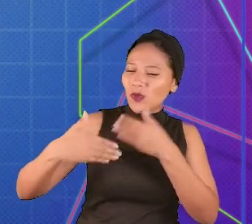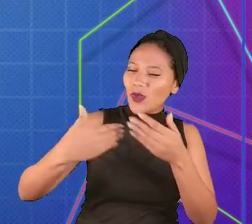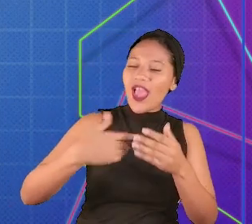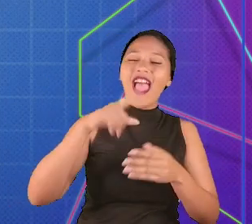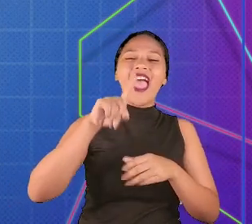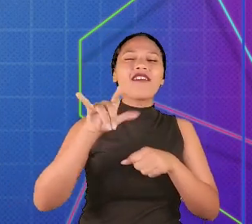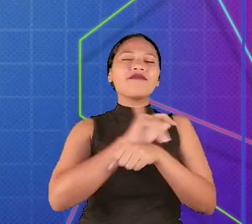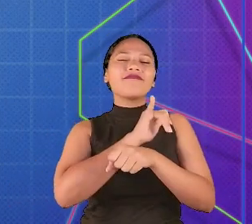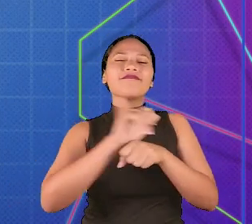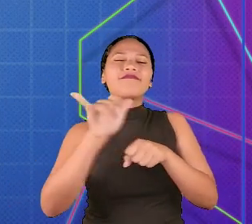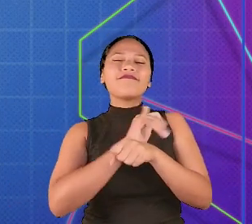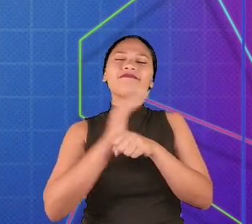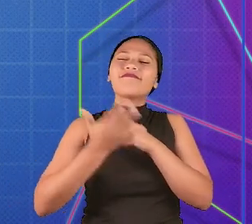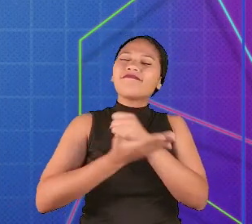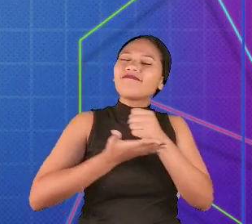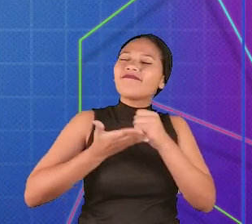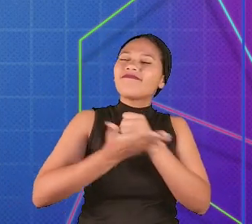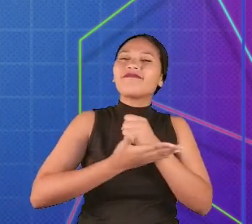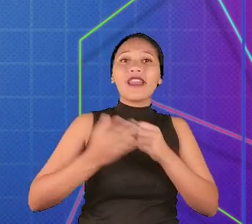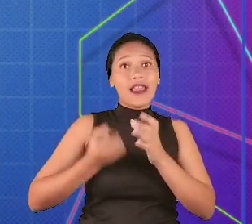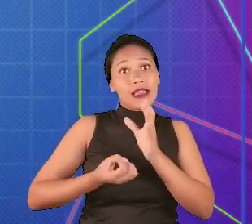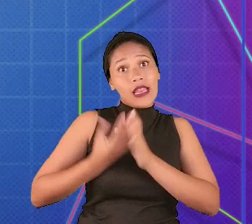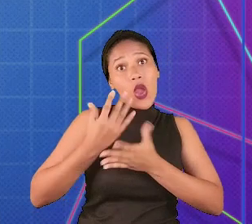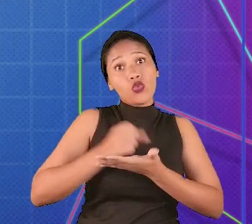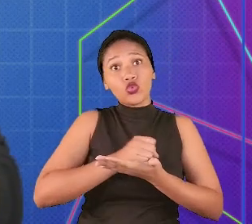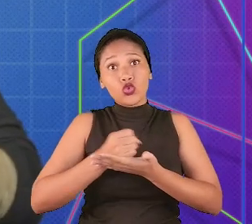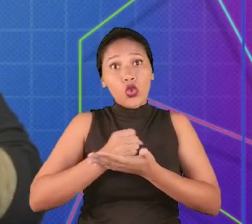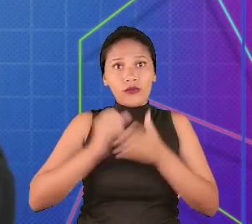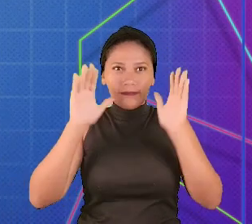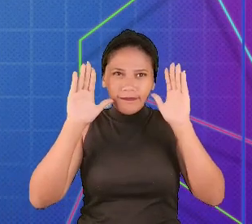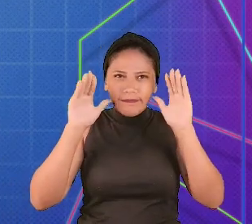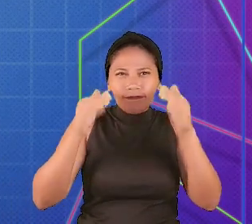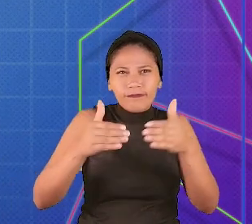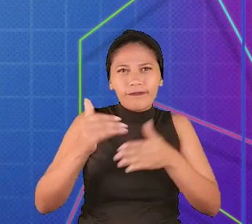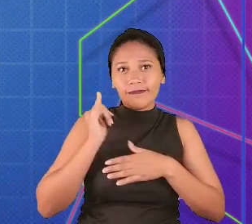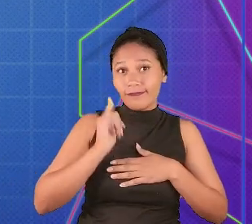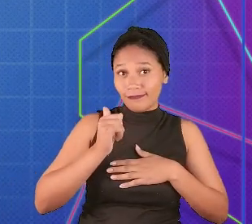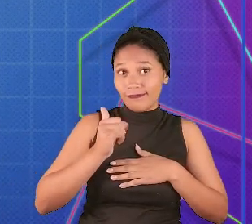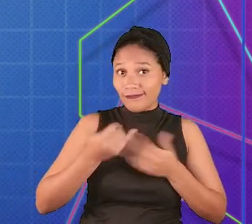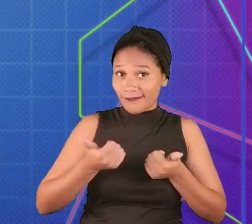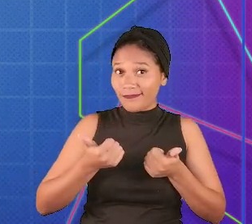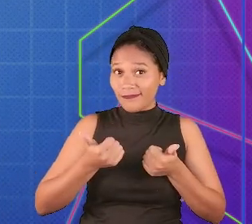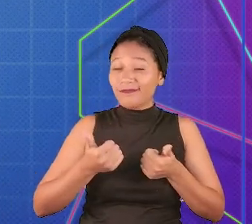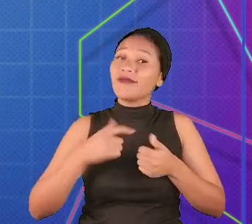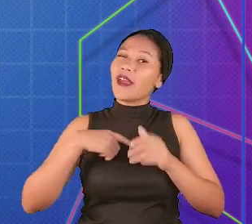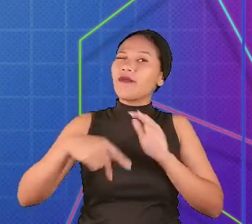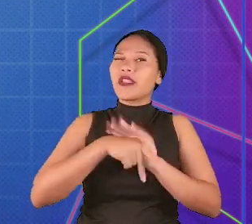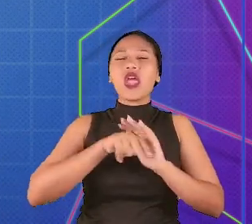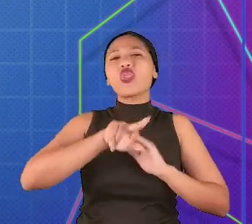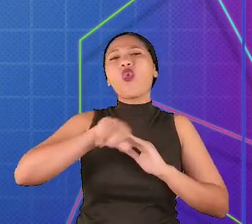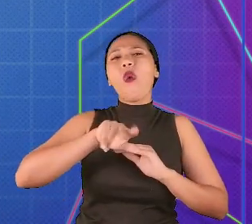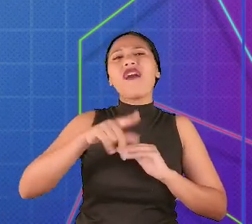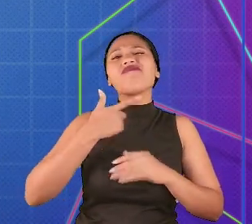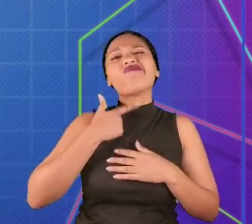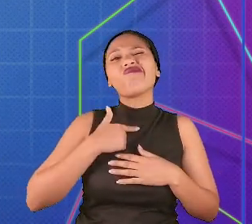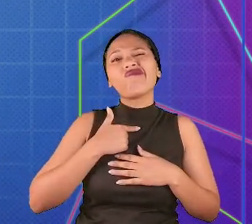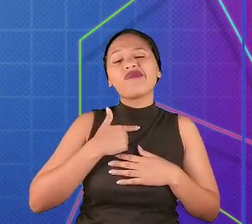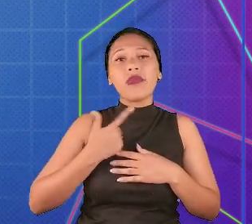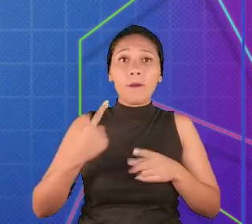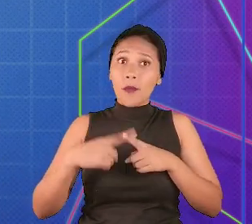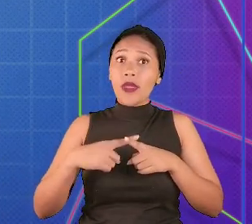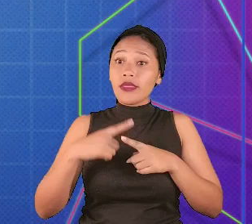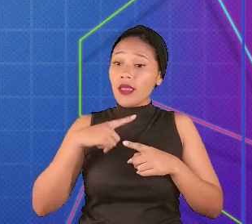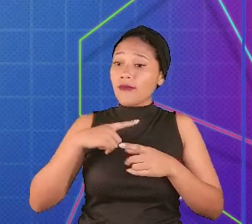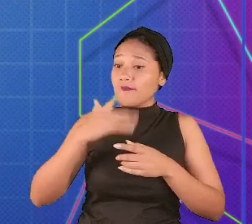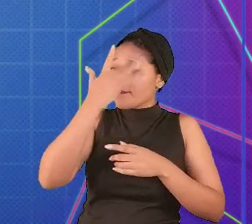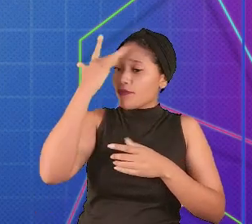agora são técnicas fundamentais para quem pretende criar um jogo mais focado na narrativa. Mas e quando esse não for o caso? Até